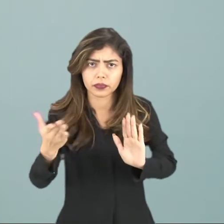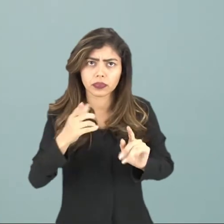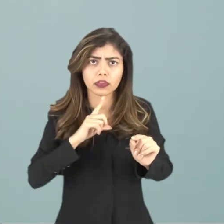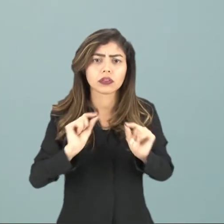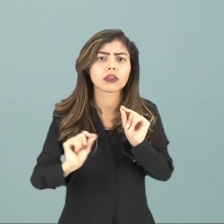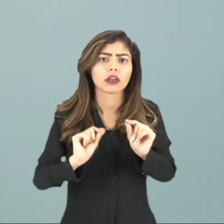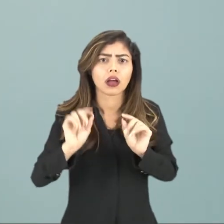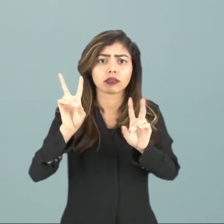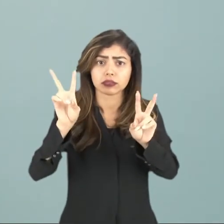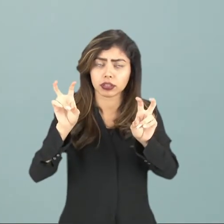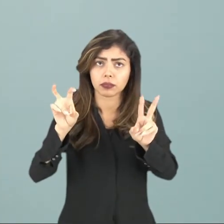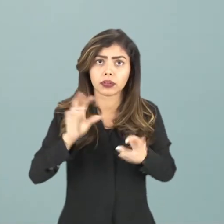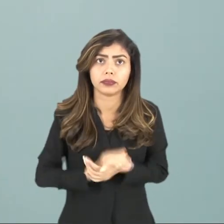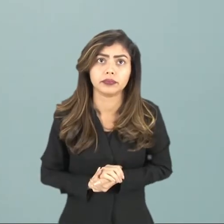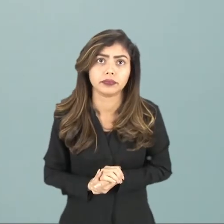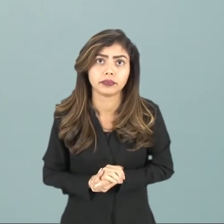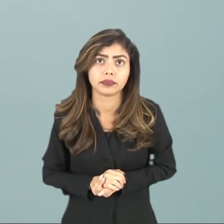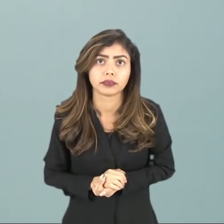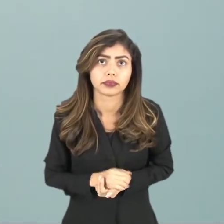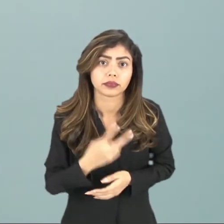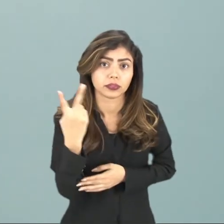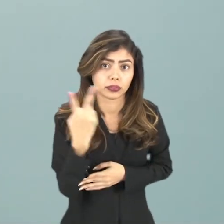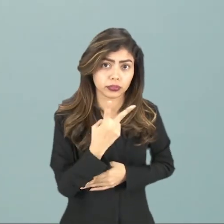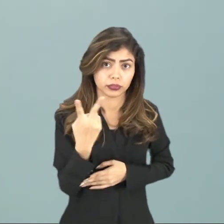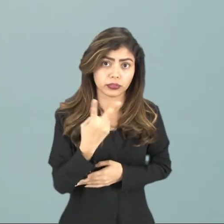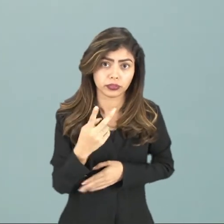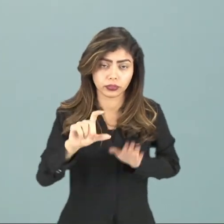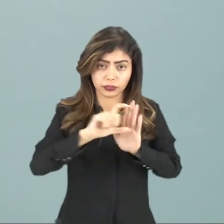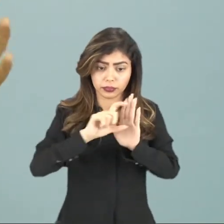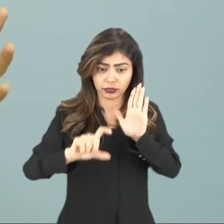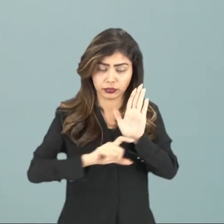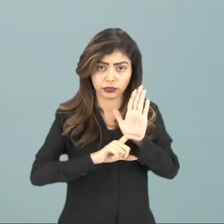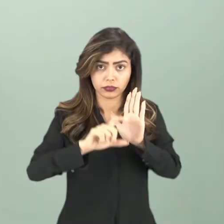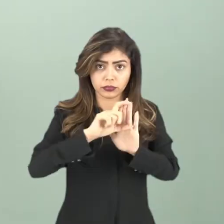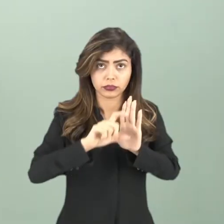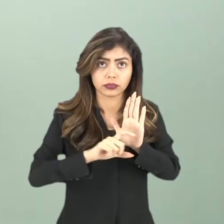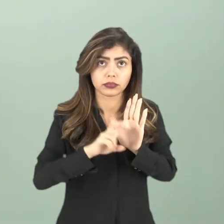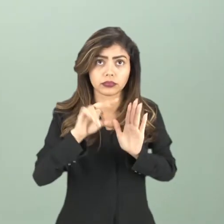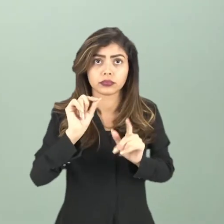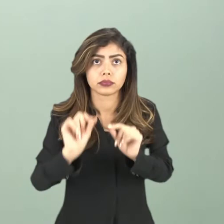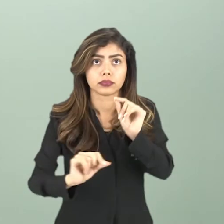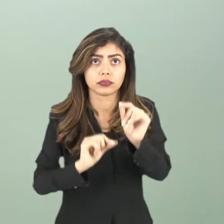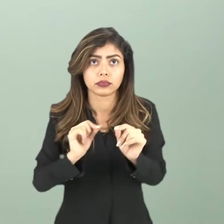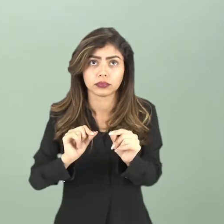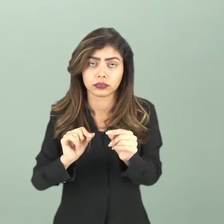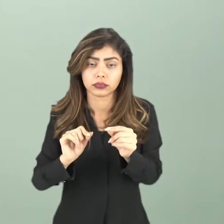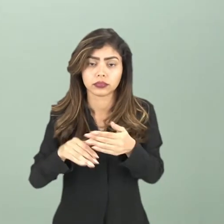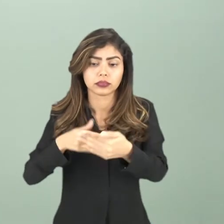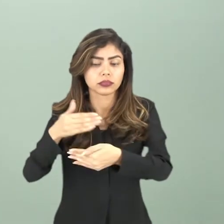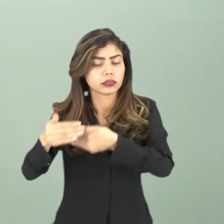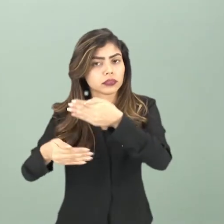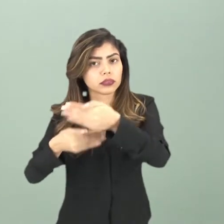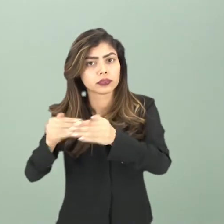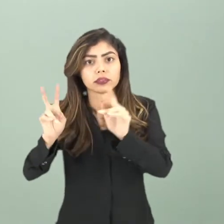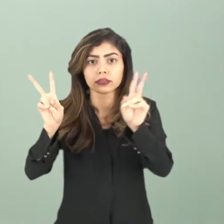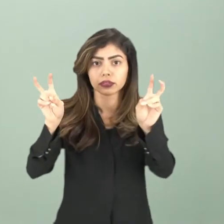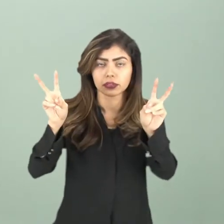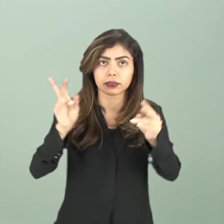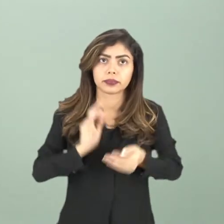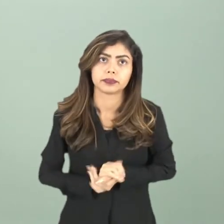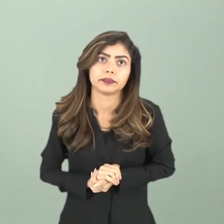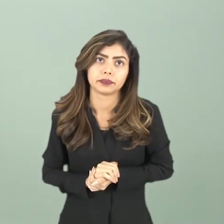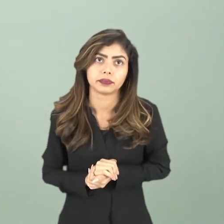e será defendido. Nos dois parágrafos seguintes, ele vai desenvolver esse tema,